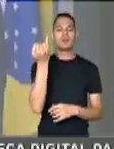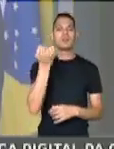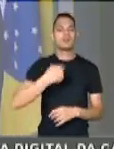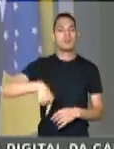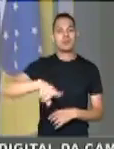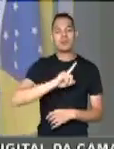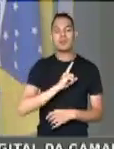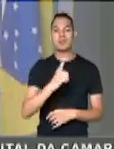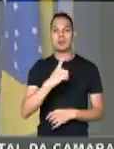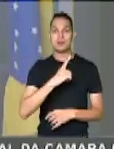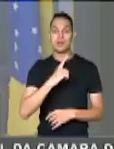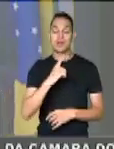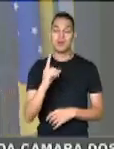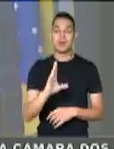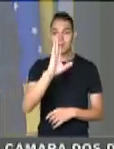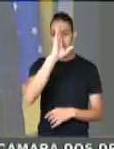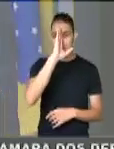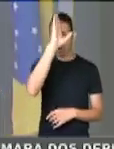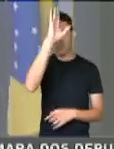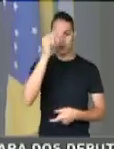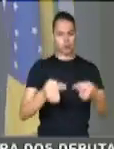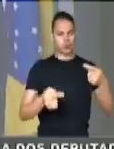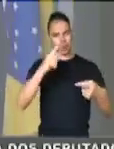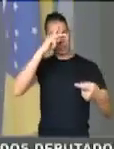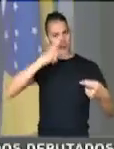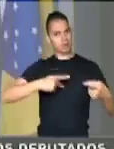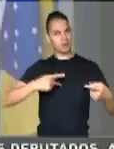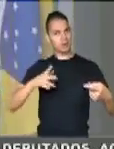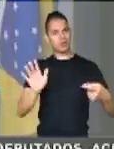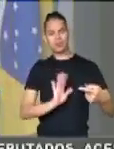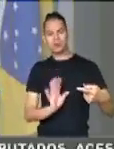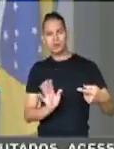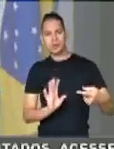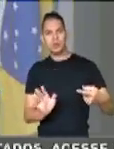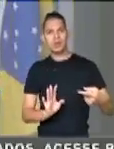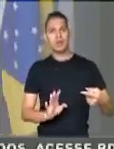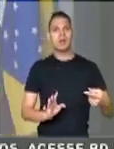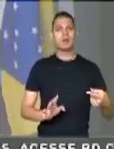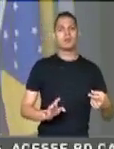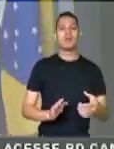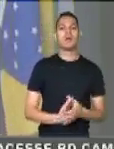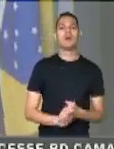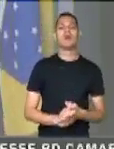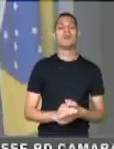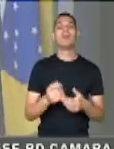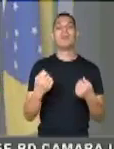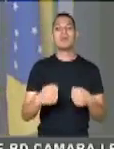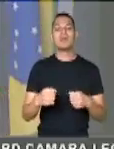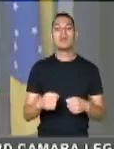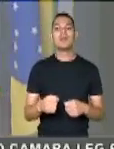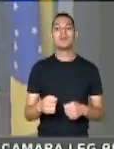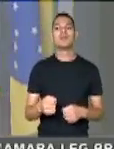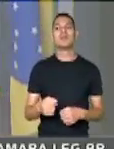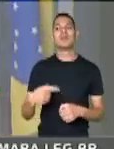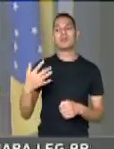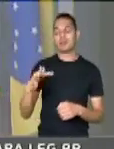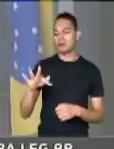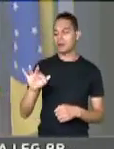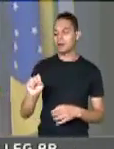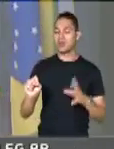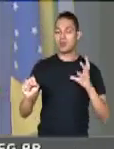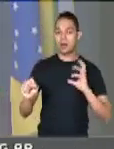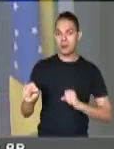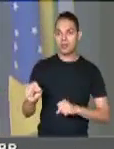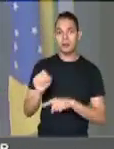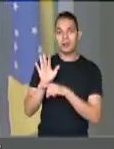de termos, acima de qualquer disputa pessoal, acima de qualquer disputa, a nossa amada Feira de